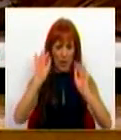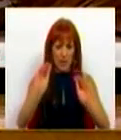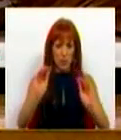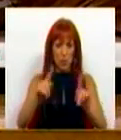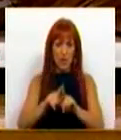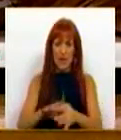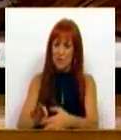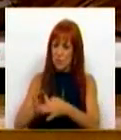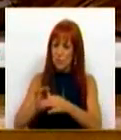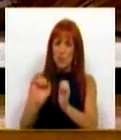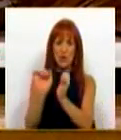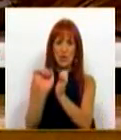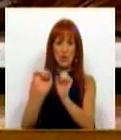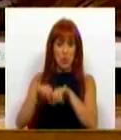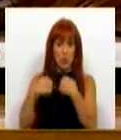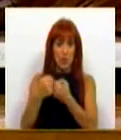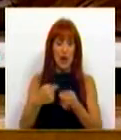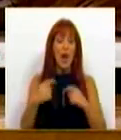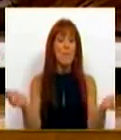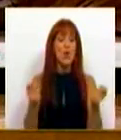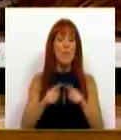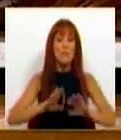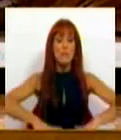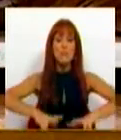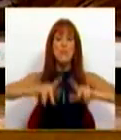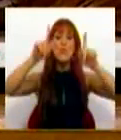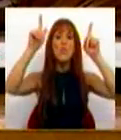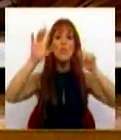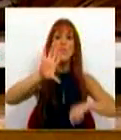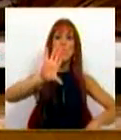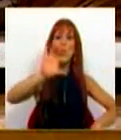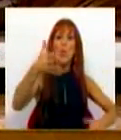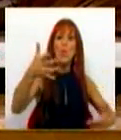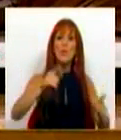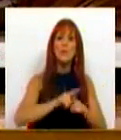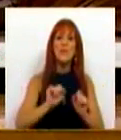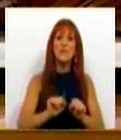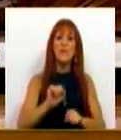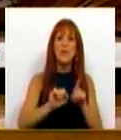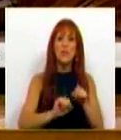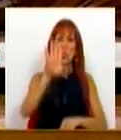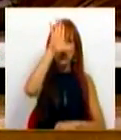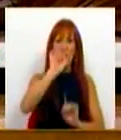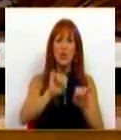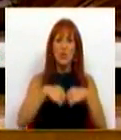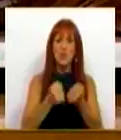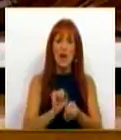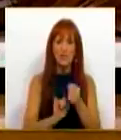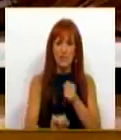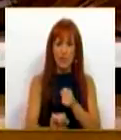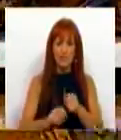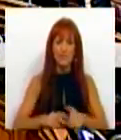e na solidariedade social, que promovem o desenvolvimento do país e do seu Estado social.